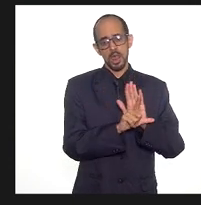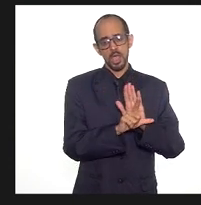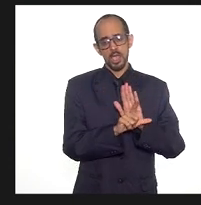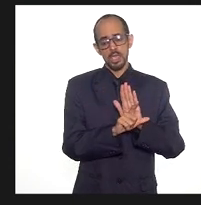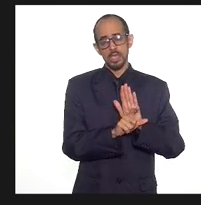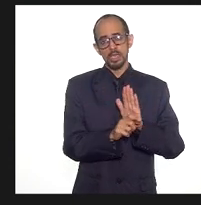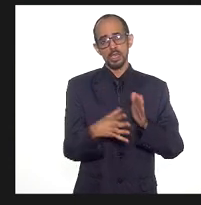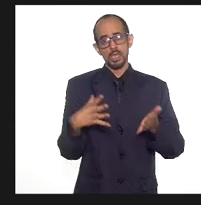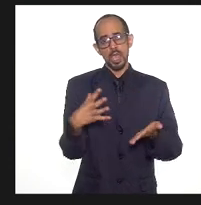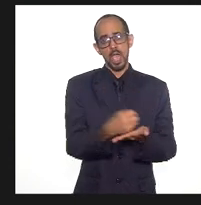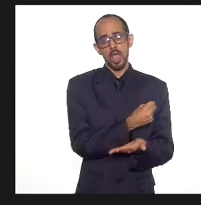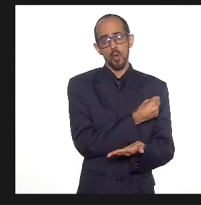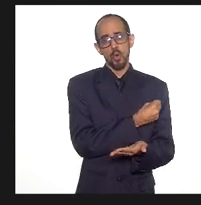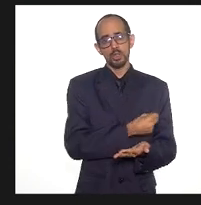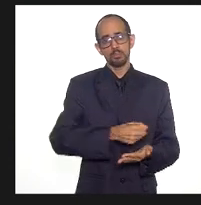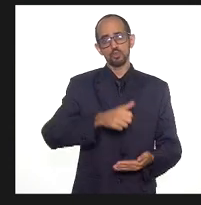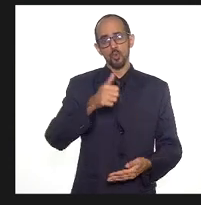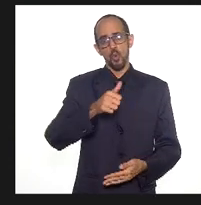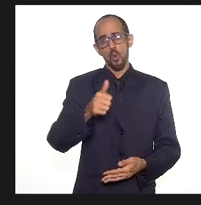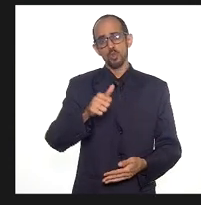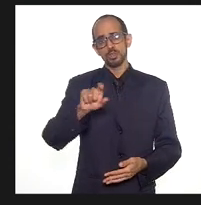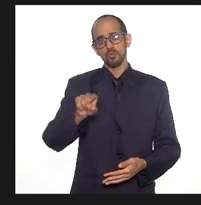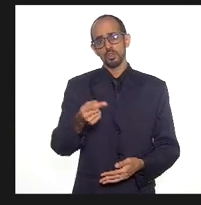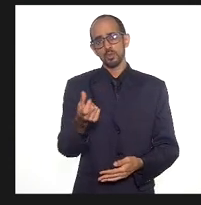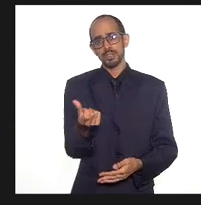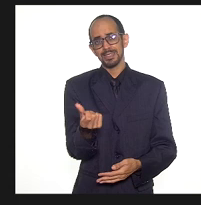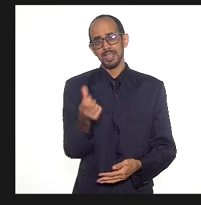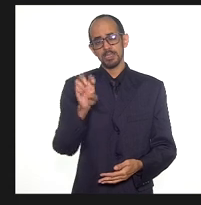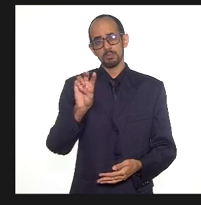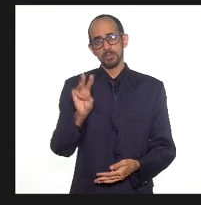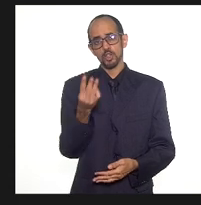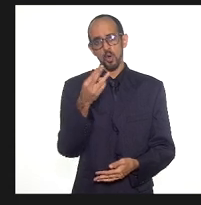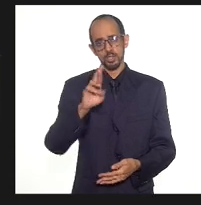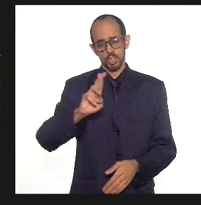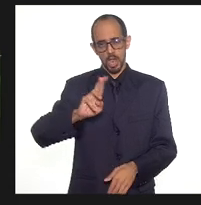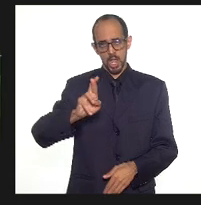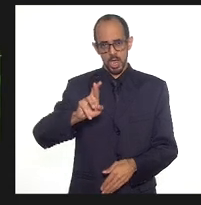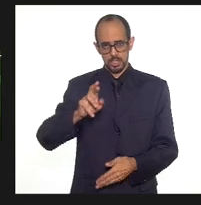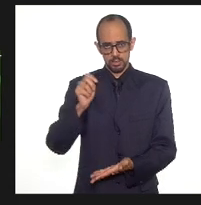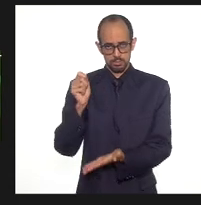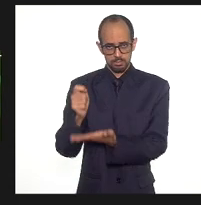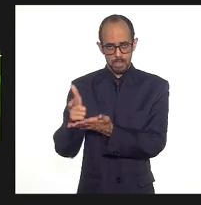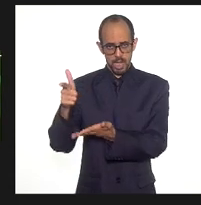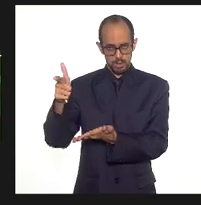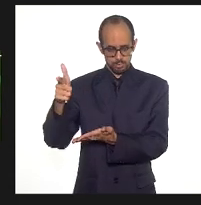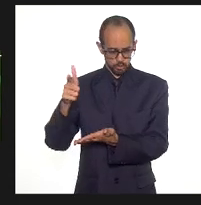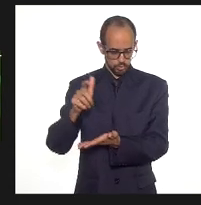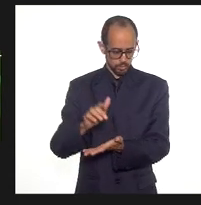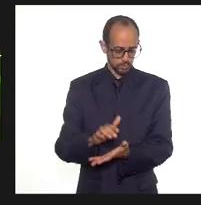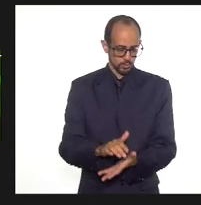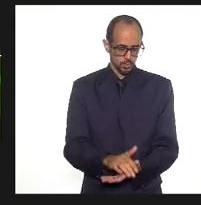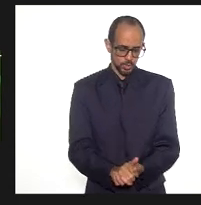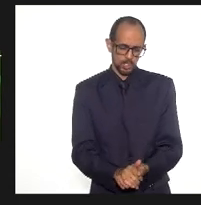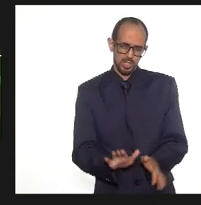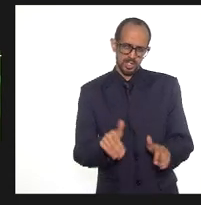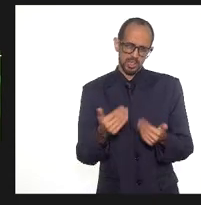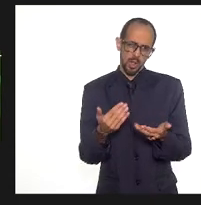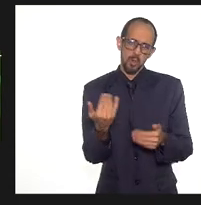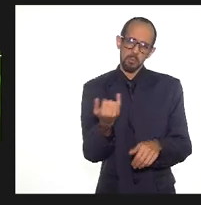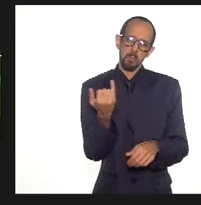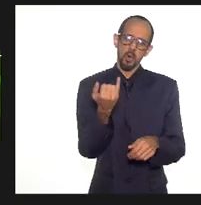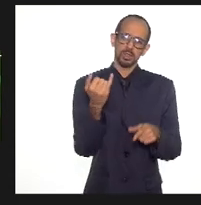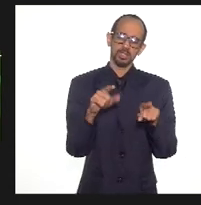quase 11,6 milhões de reais. Então, e aí um ponto